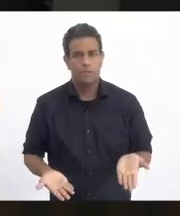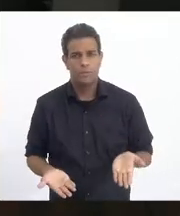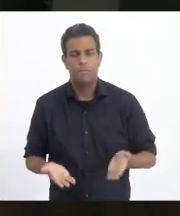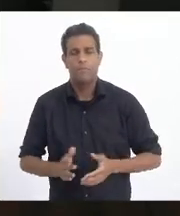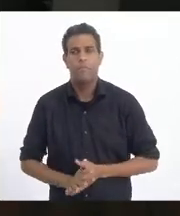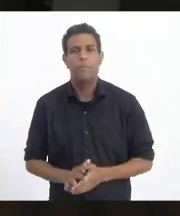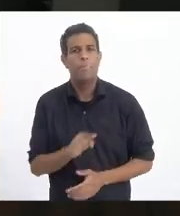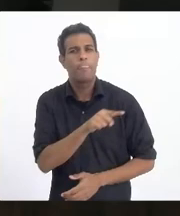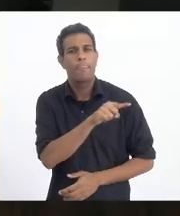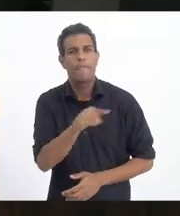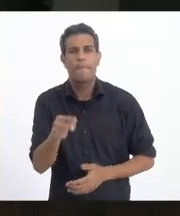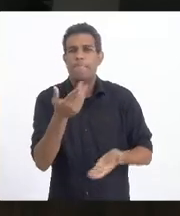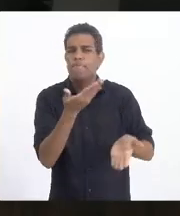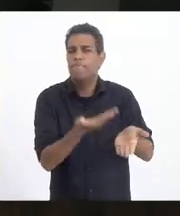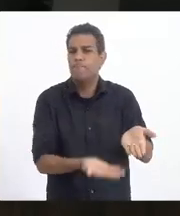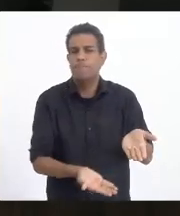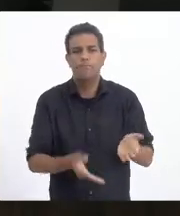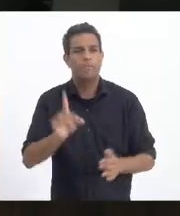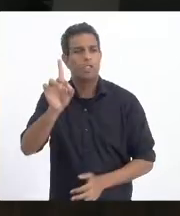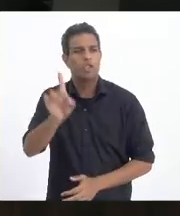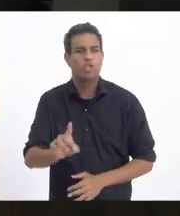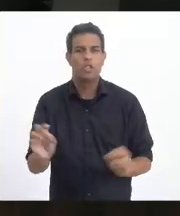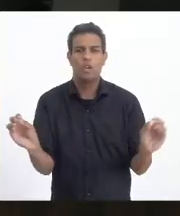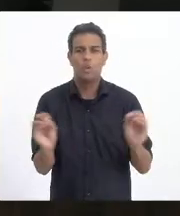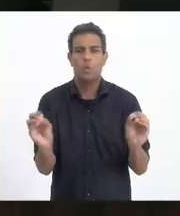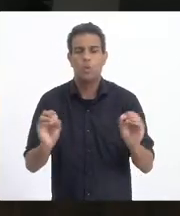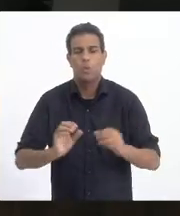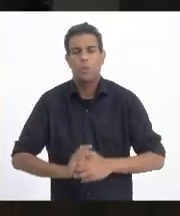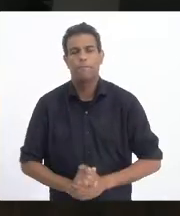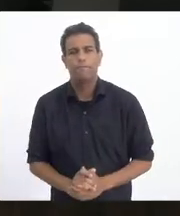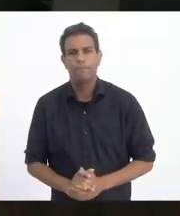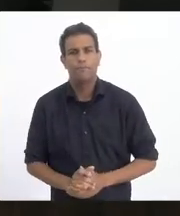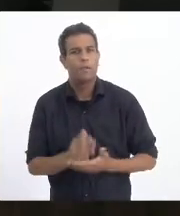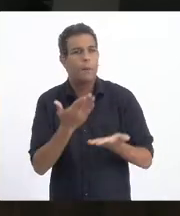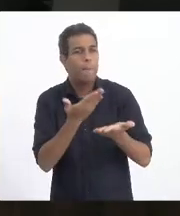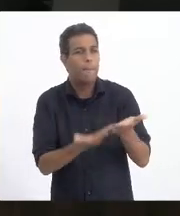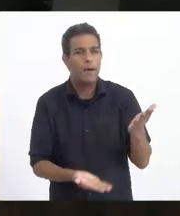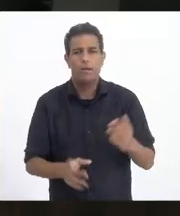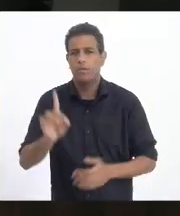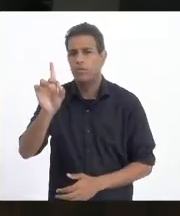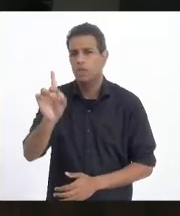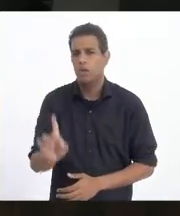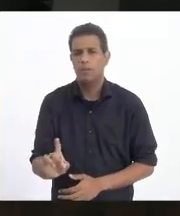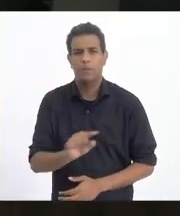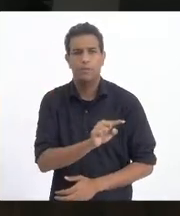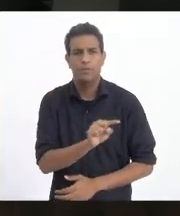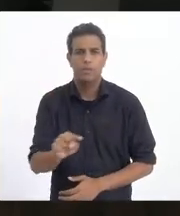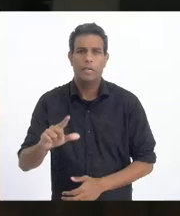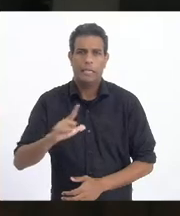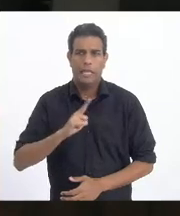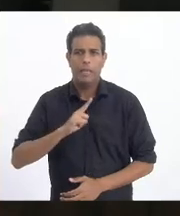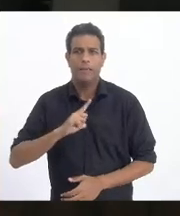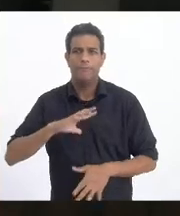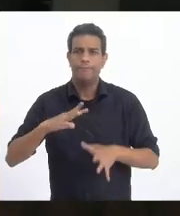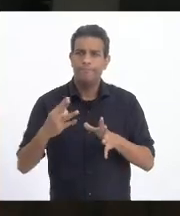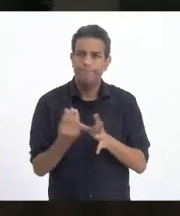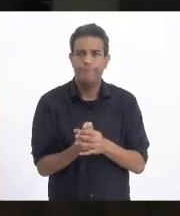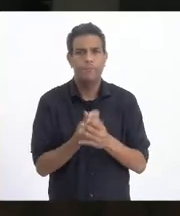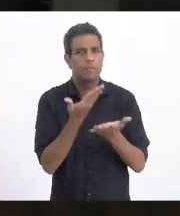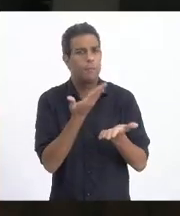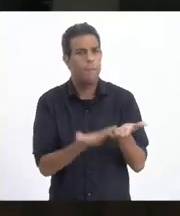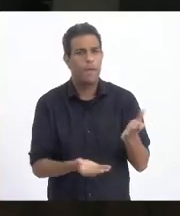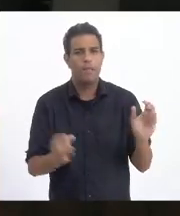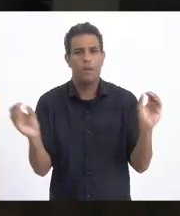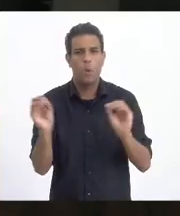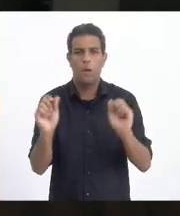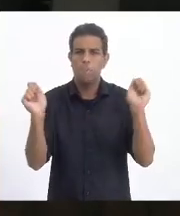tenente, ele não perde o direito adquirido, ele não perde. Ele já tem, ele não vai perder, só